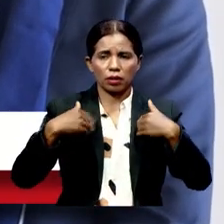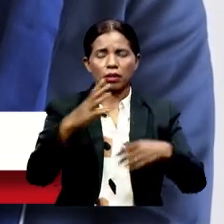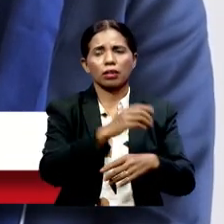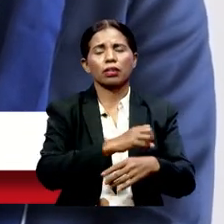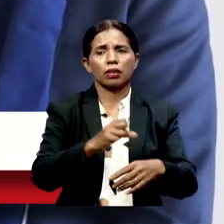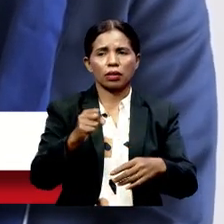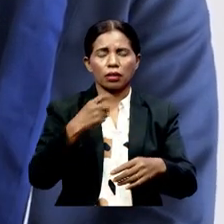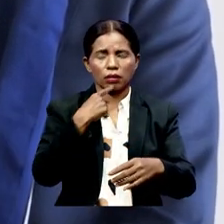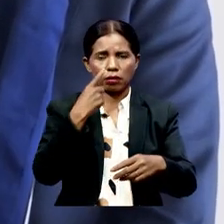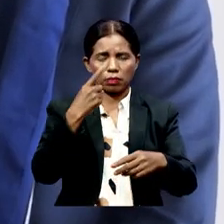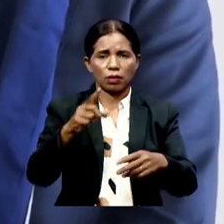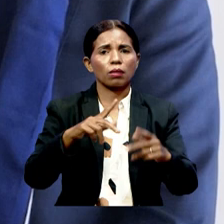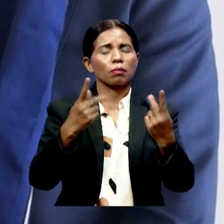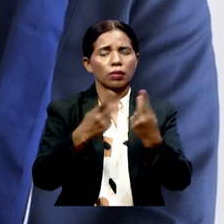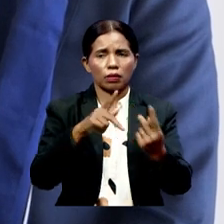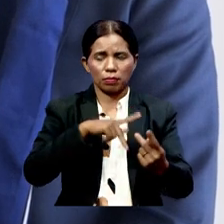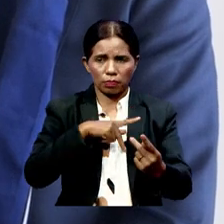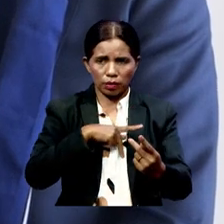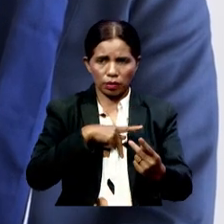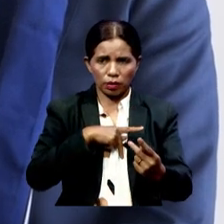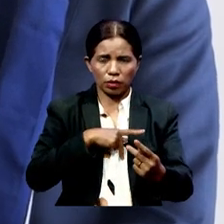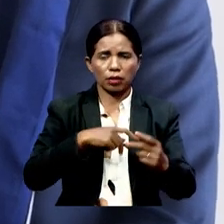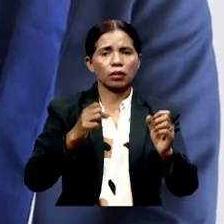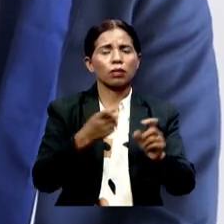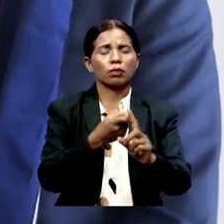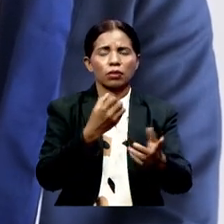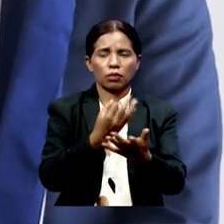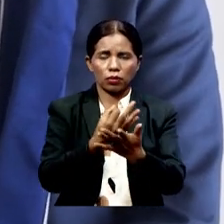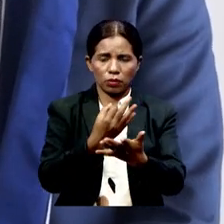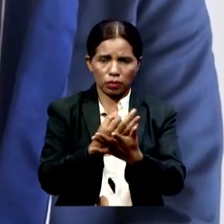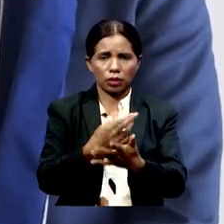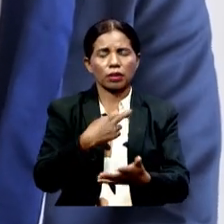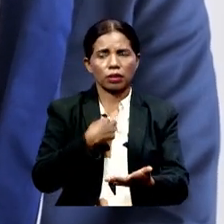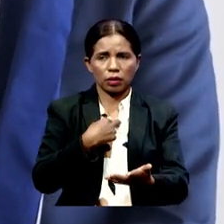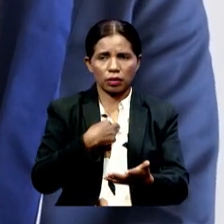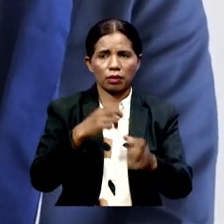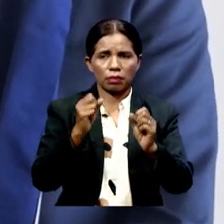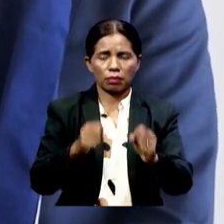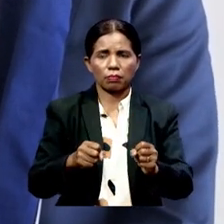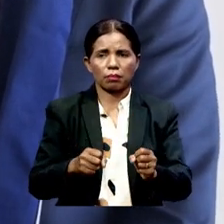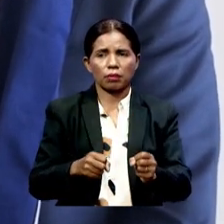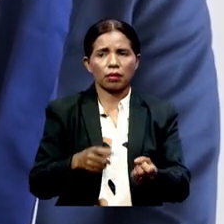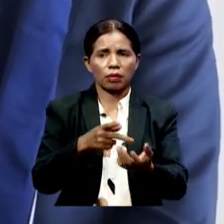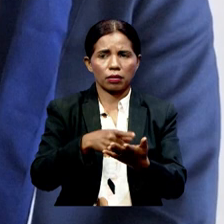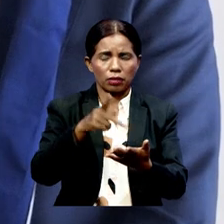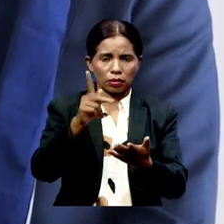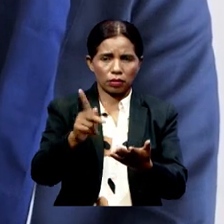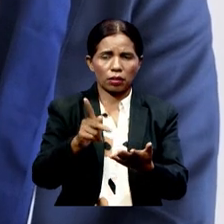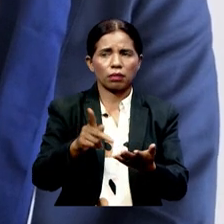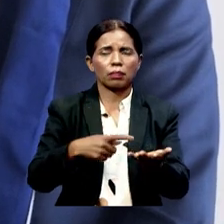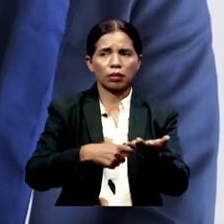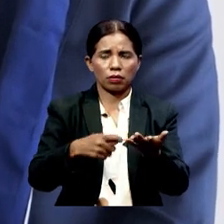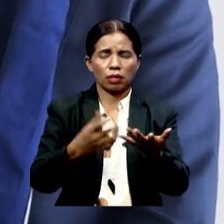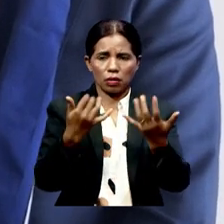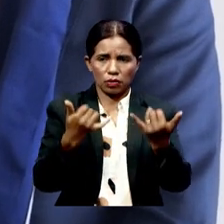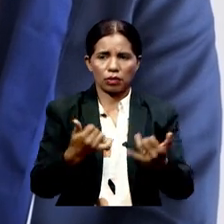ba companhia privada irne bele veo husi investimento Ocean Rasic nomos bele conselho ka assistência técnica agora